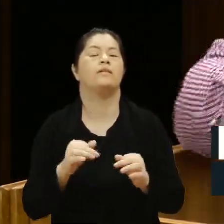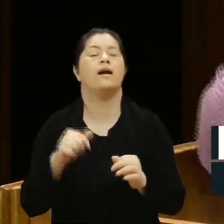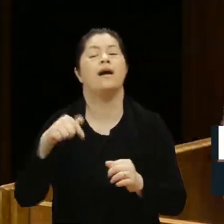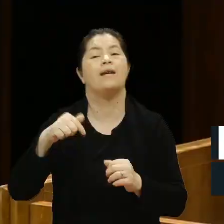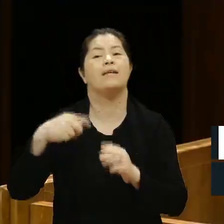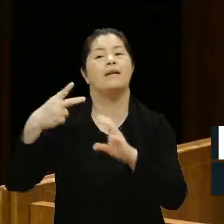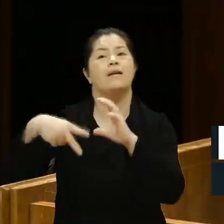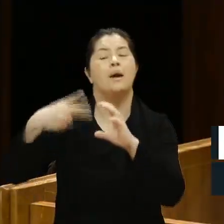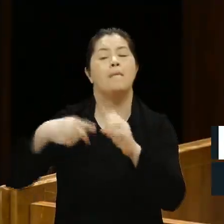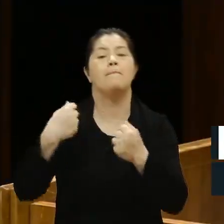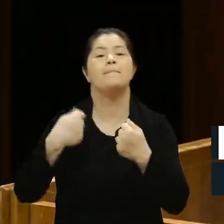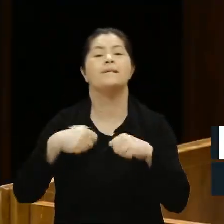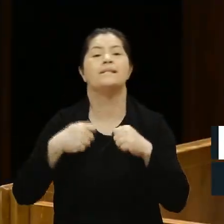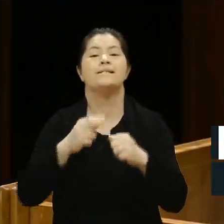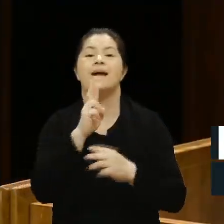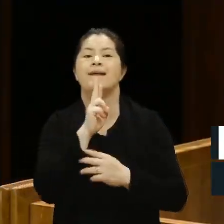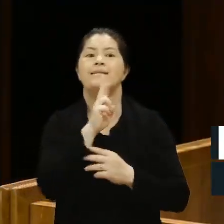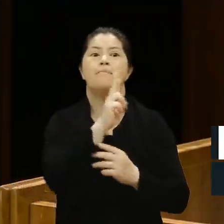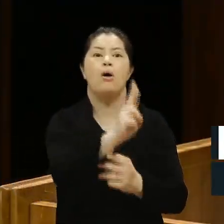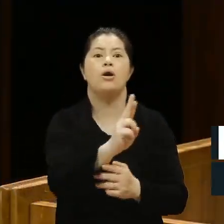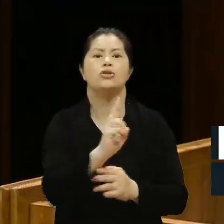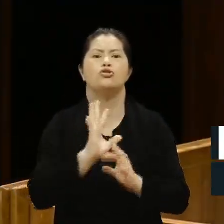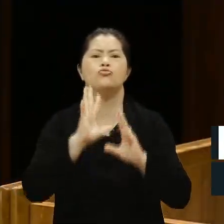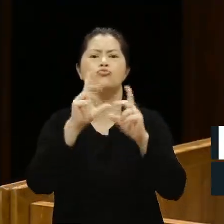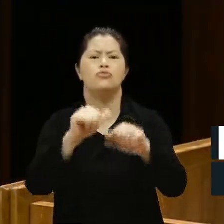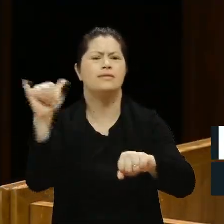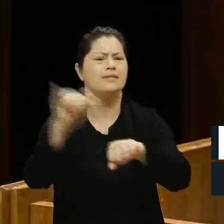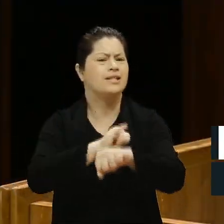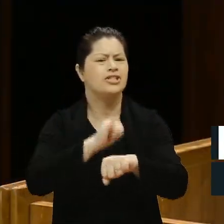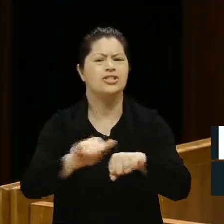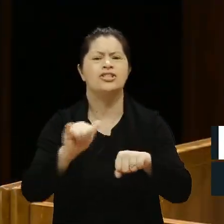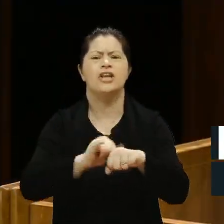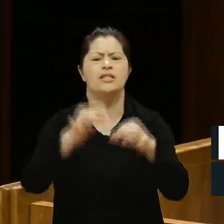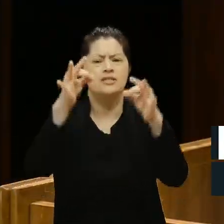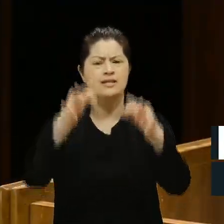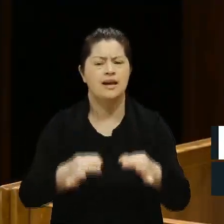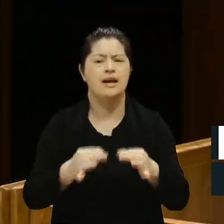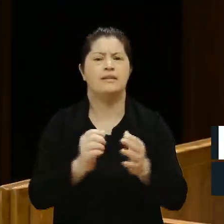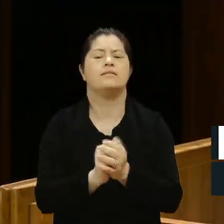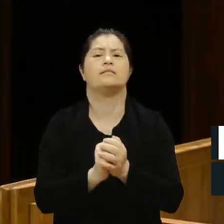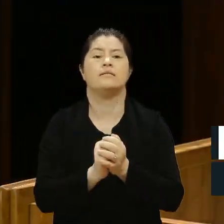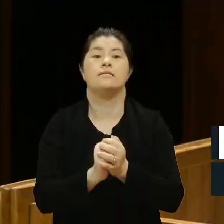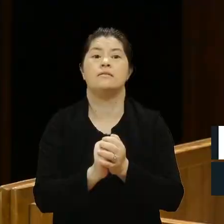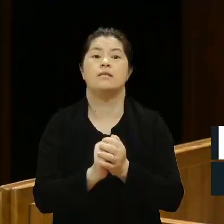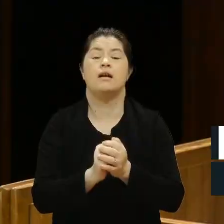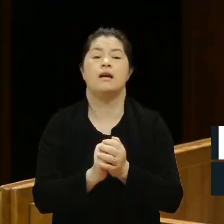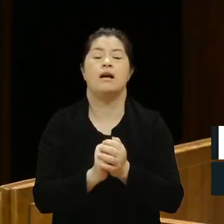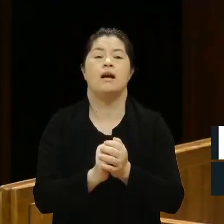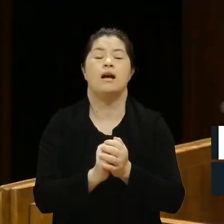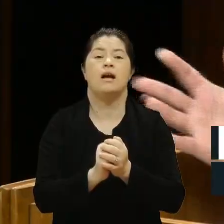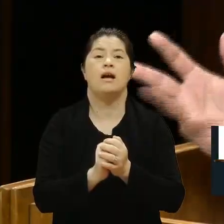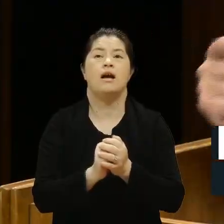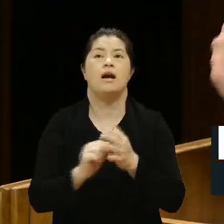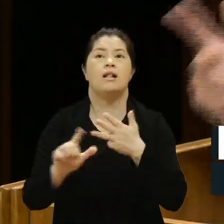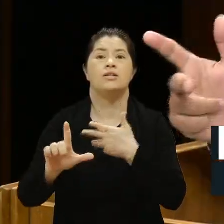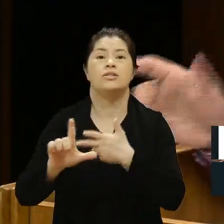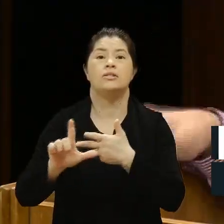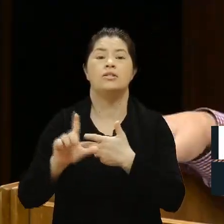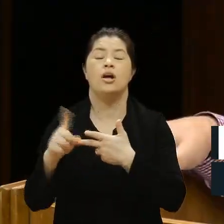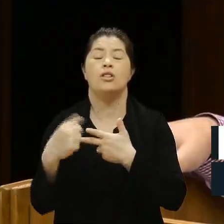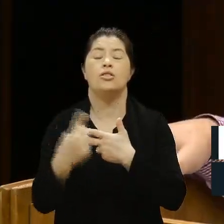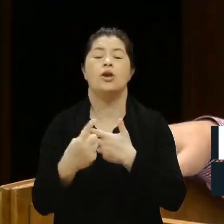precisa encontrar todas as formas legais do que tange a legislação que nos compete